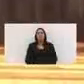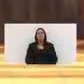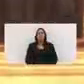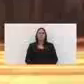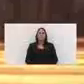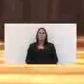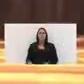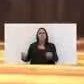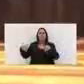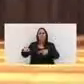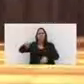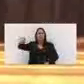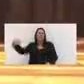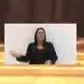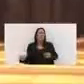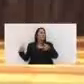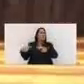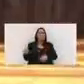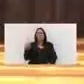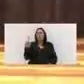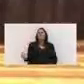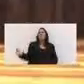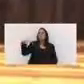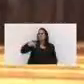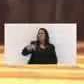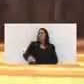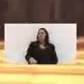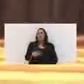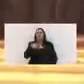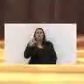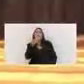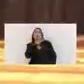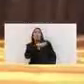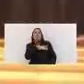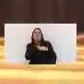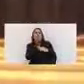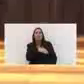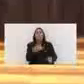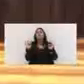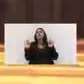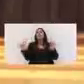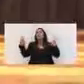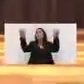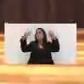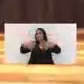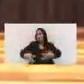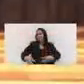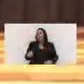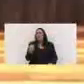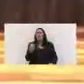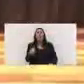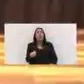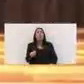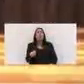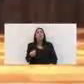contrário de outros políticos, eu não estou vindo aqui para criticar a posição deles. Estou aqui para explicar para você como vai proceder